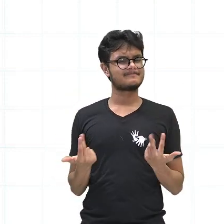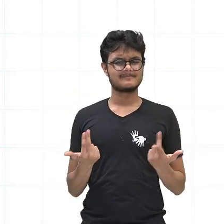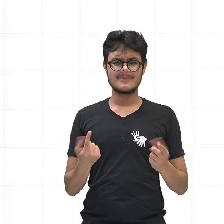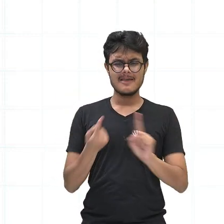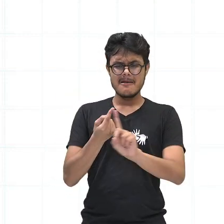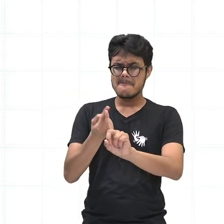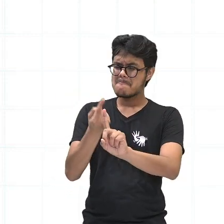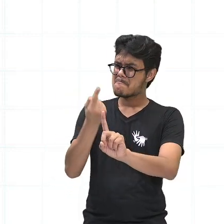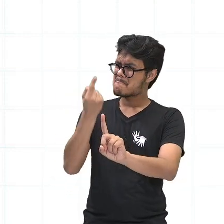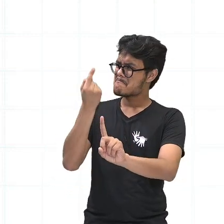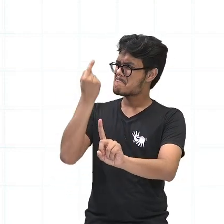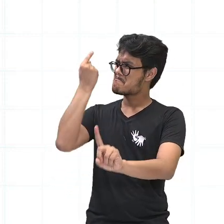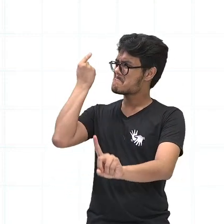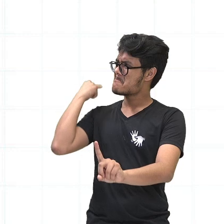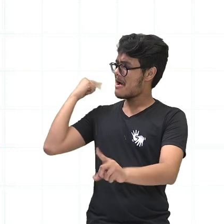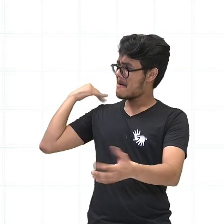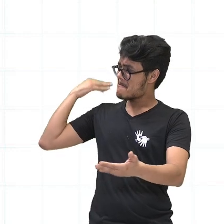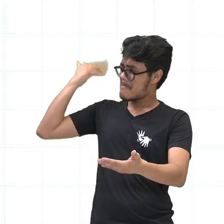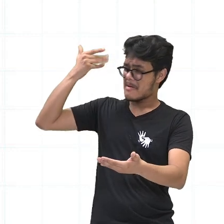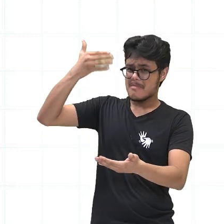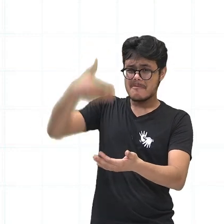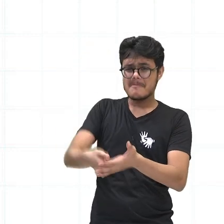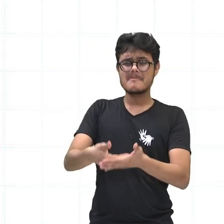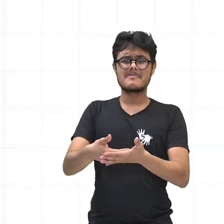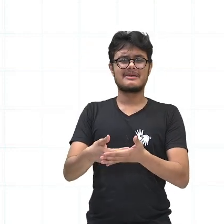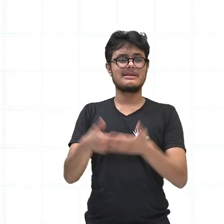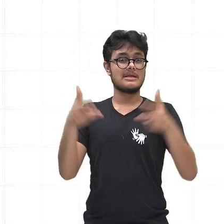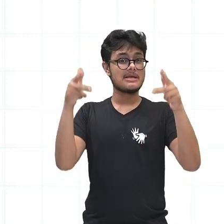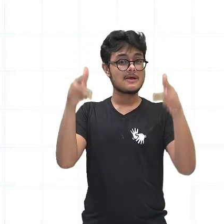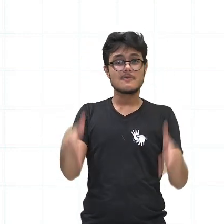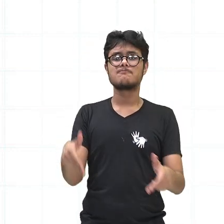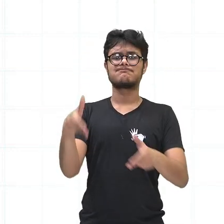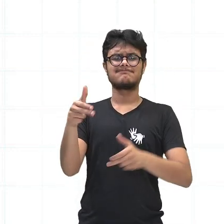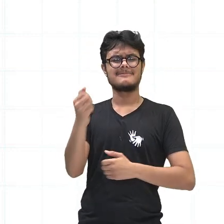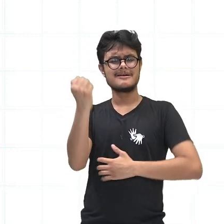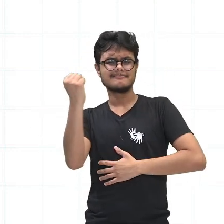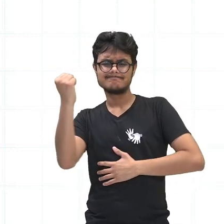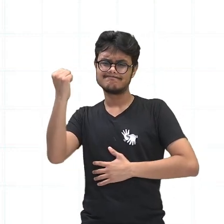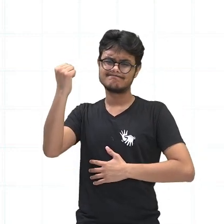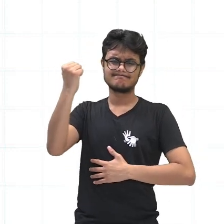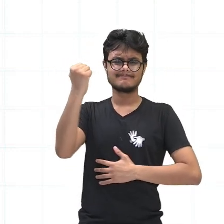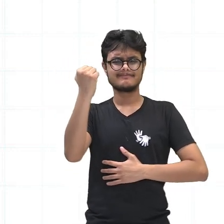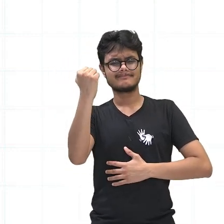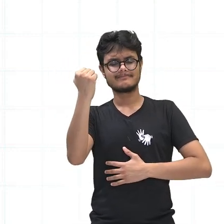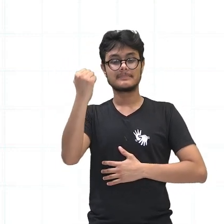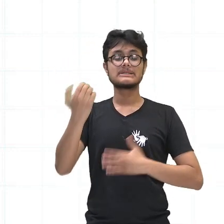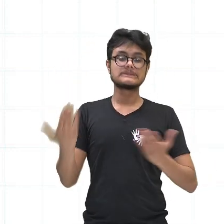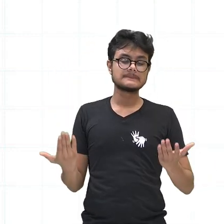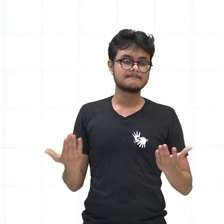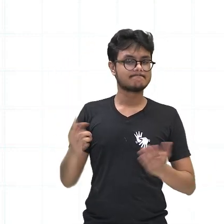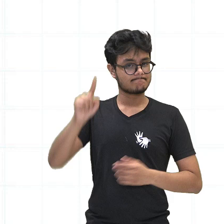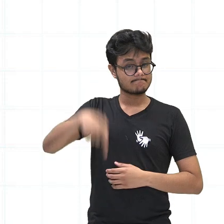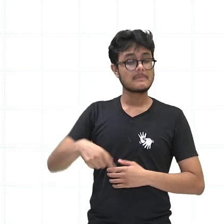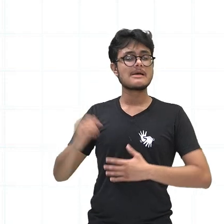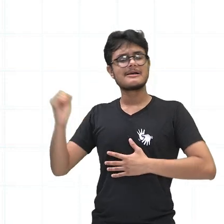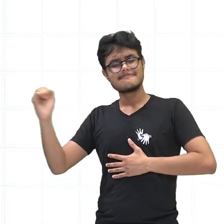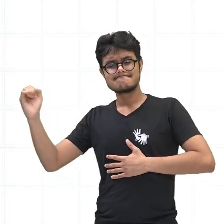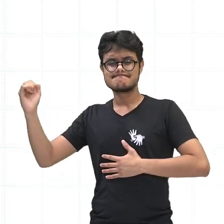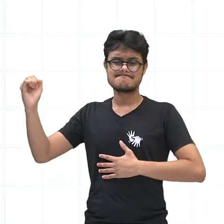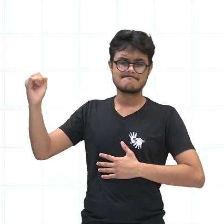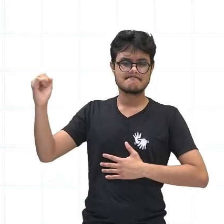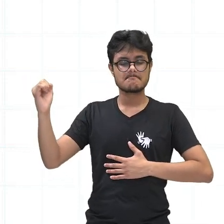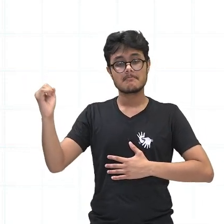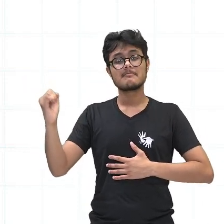no princípio até os dias de hoje. A valsa vienense é uma dança com uma origem, né, em danças